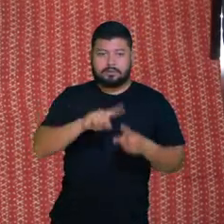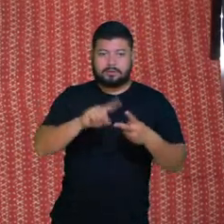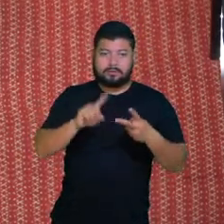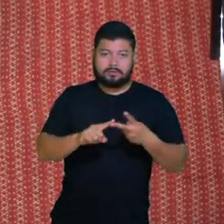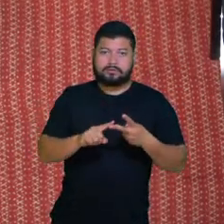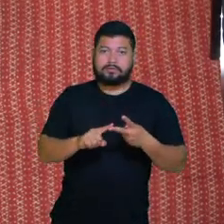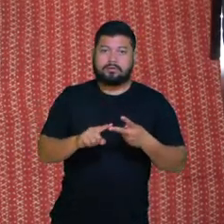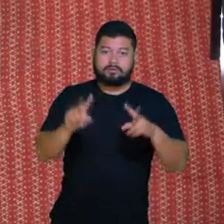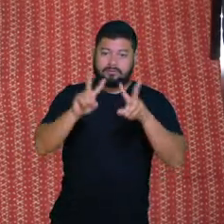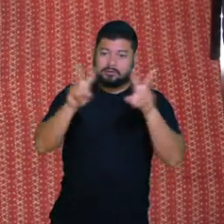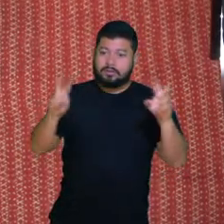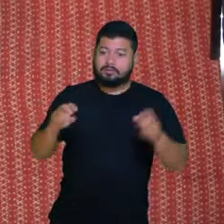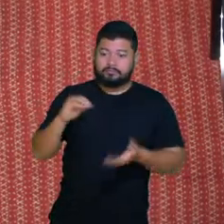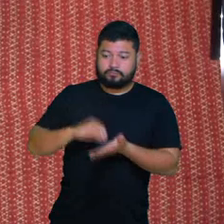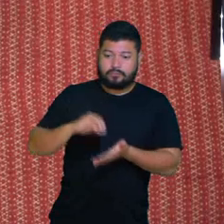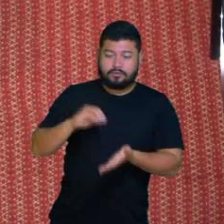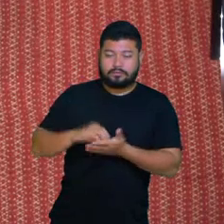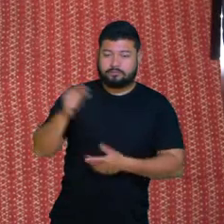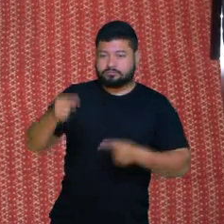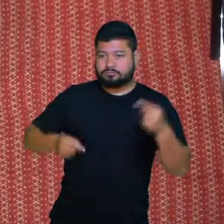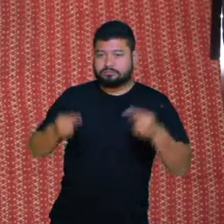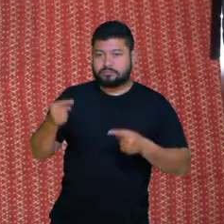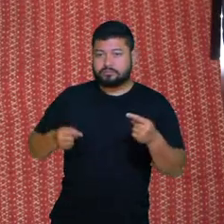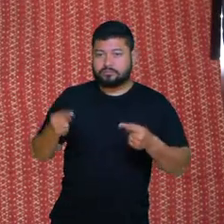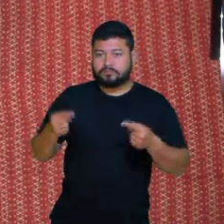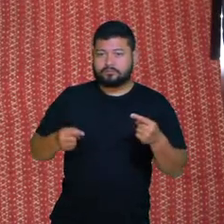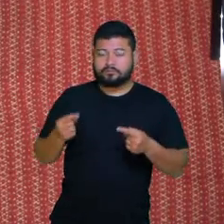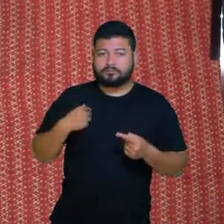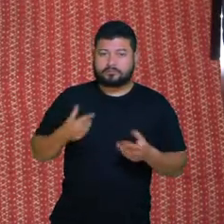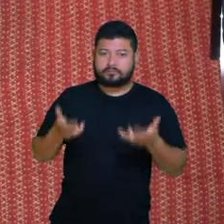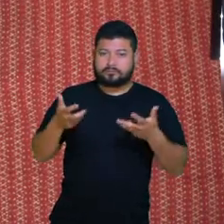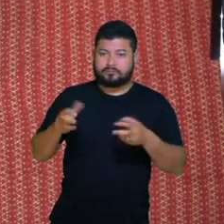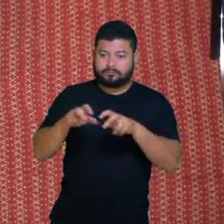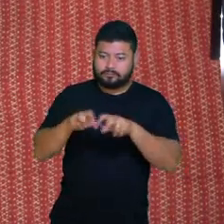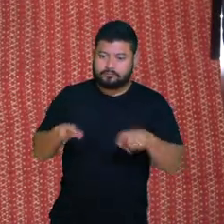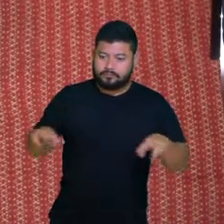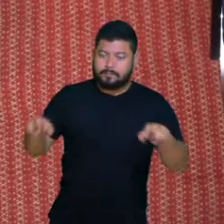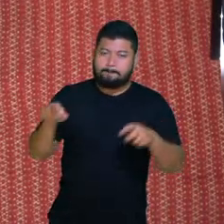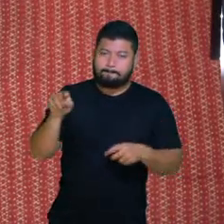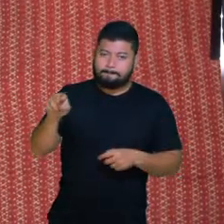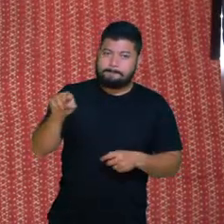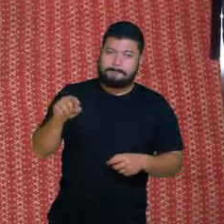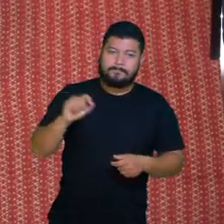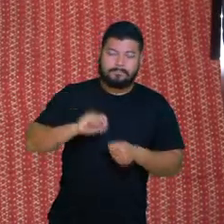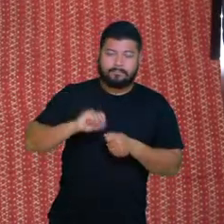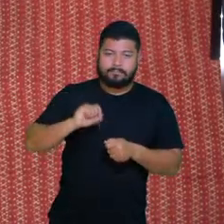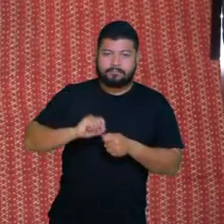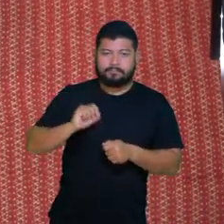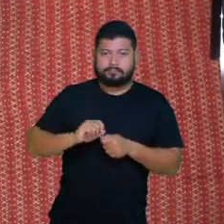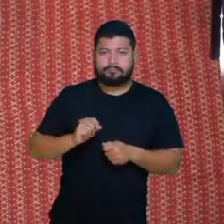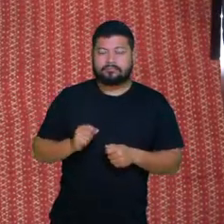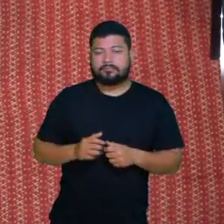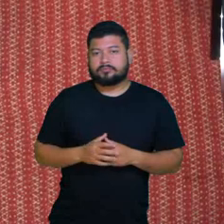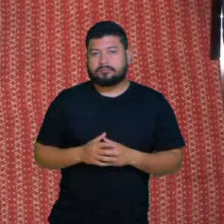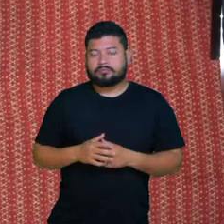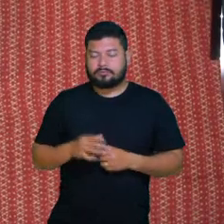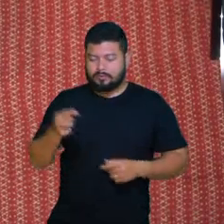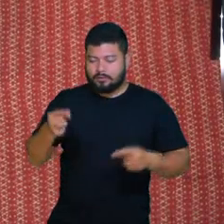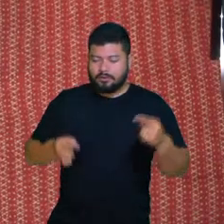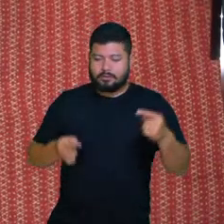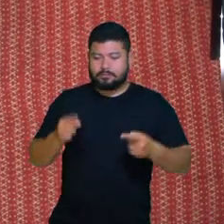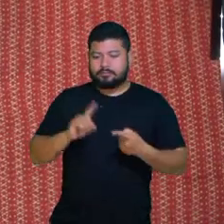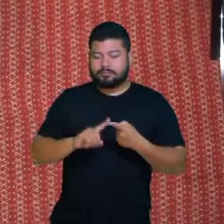foram tratado e eu gostaria que essa mesa fizesse algum alguma discussão a respeito disso